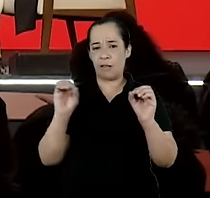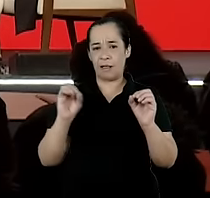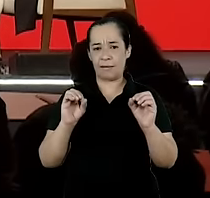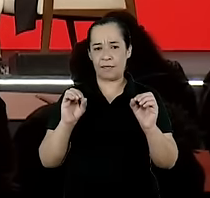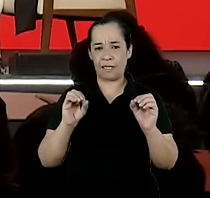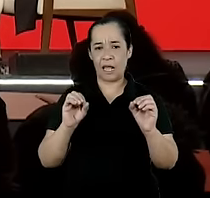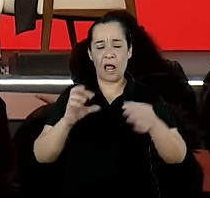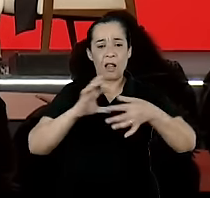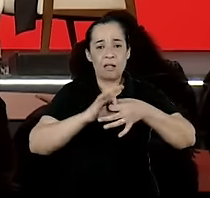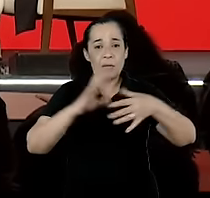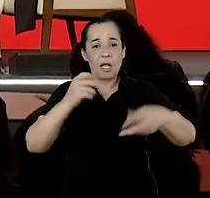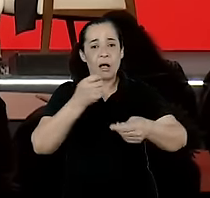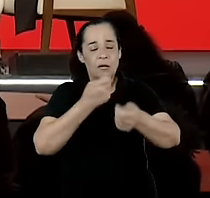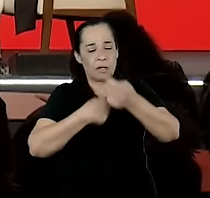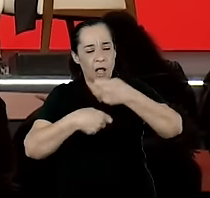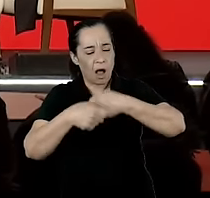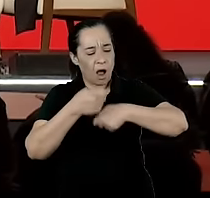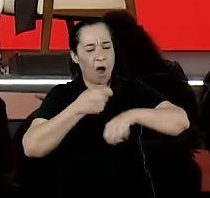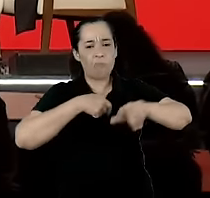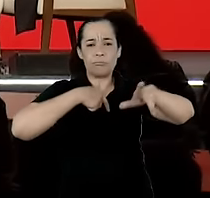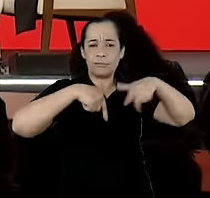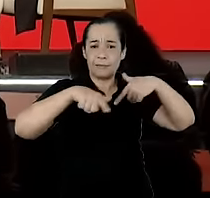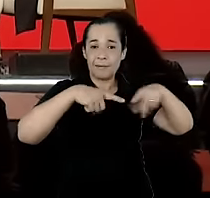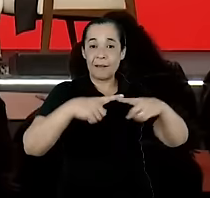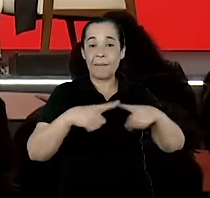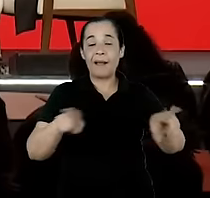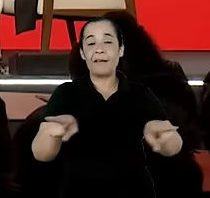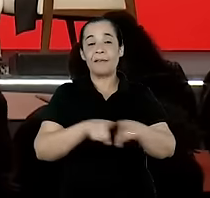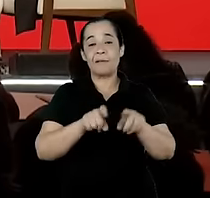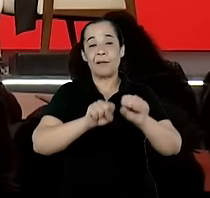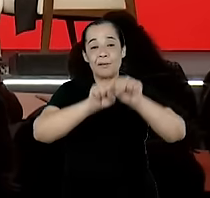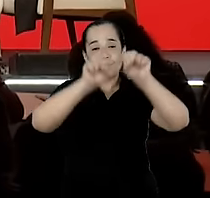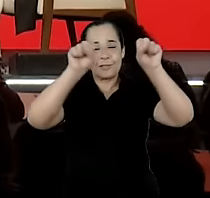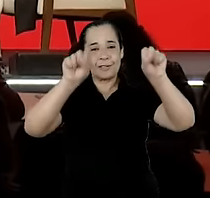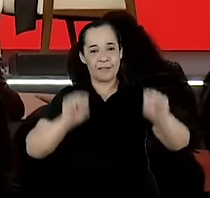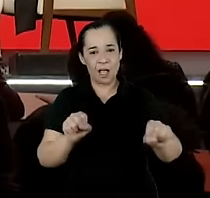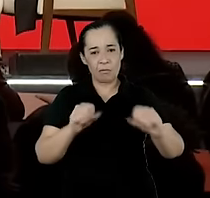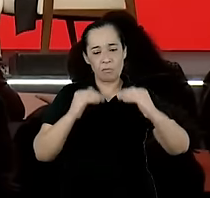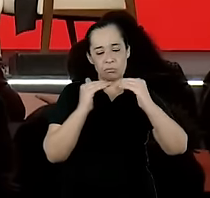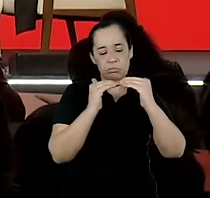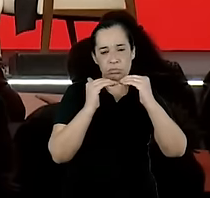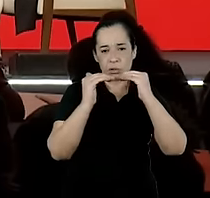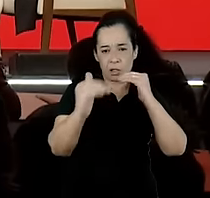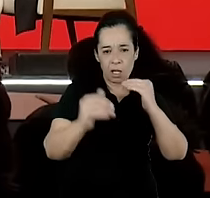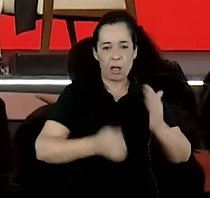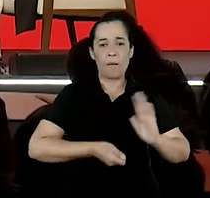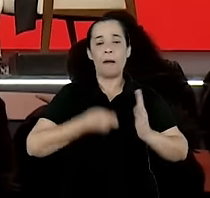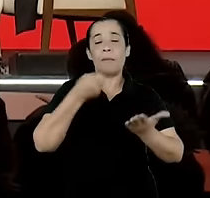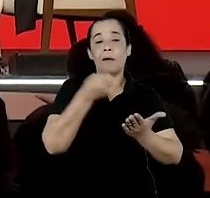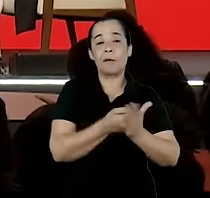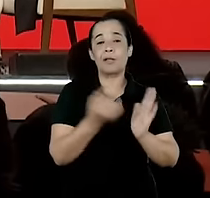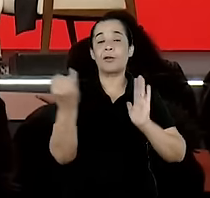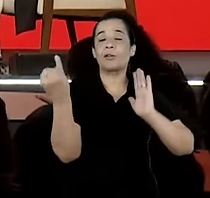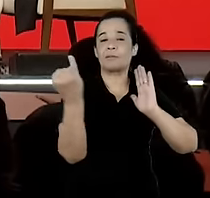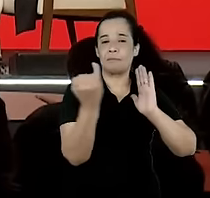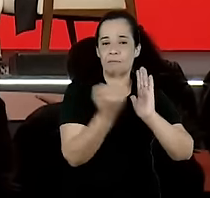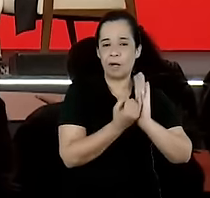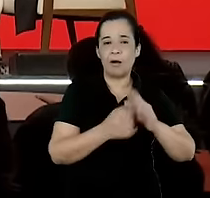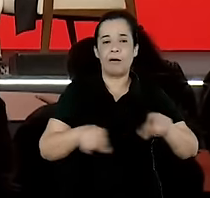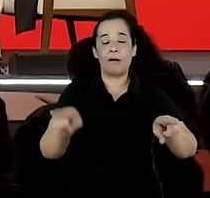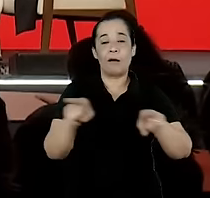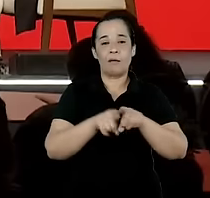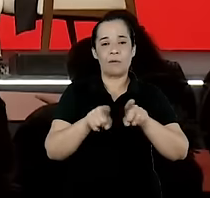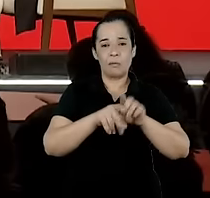mercado operarem mas também um sistema que não crie distorções seja tributárias seja contábeis seja regulatórias